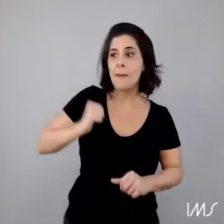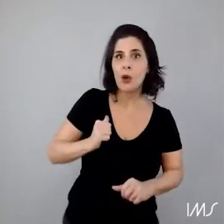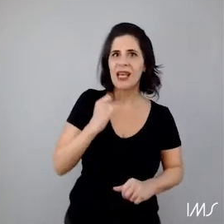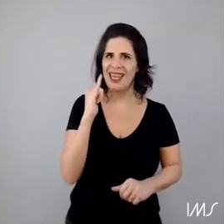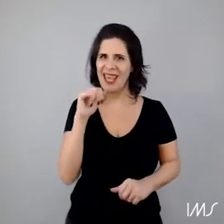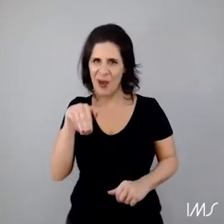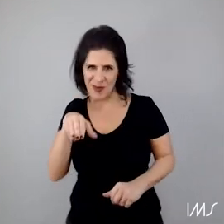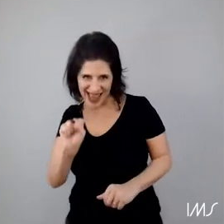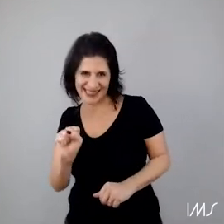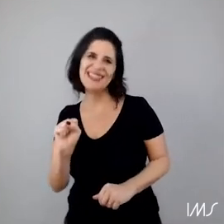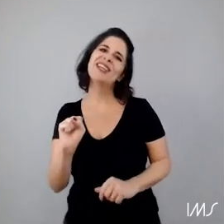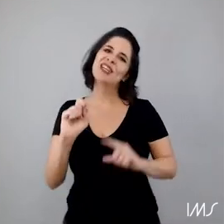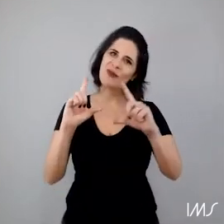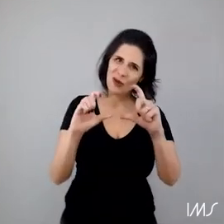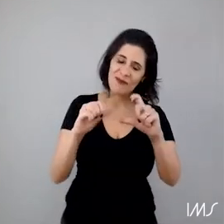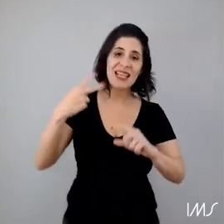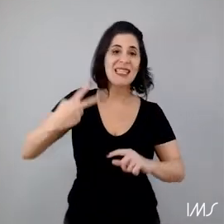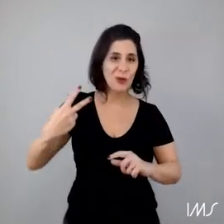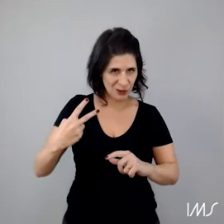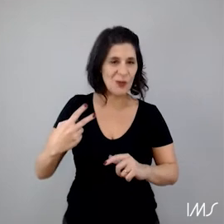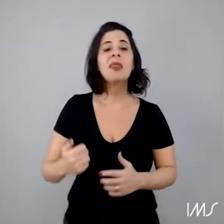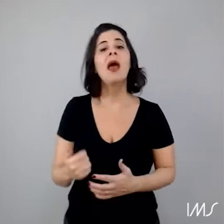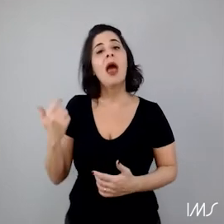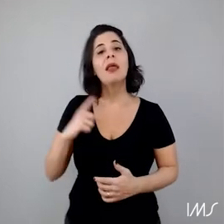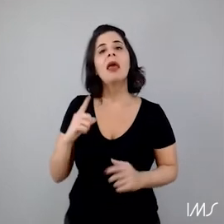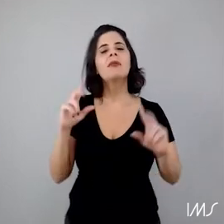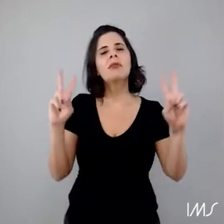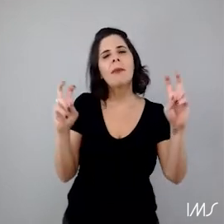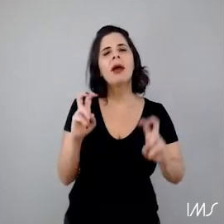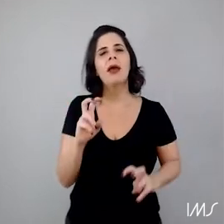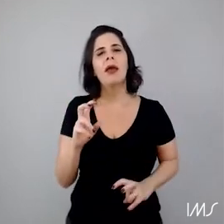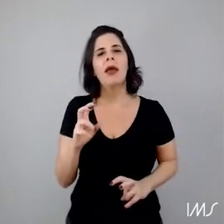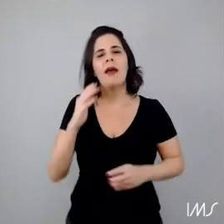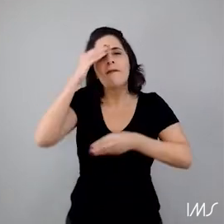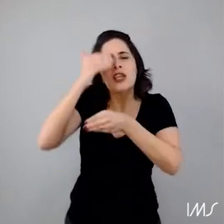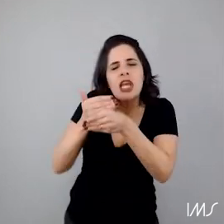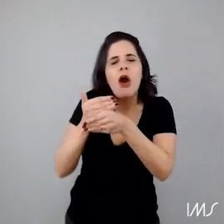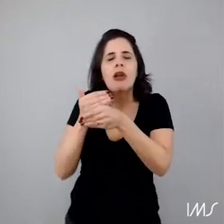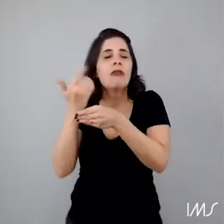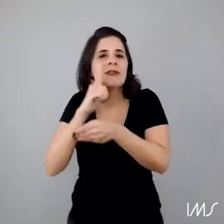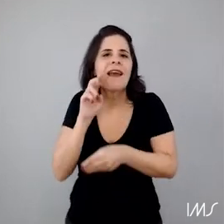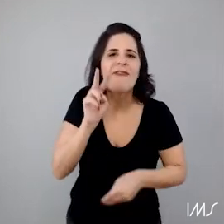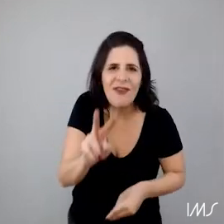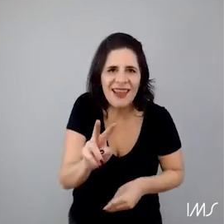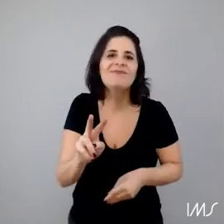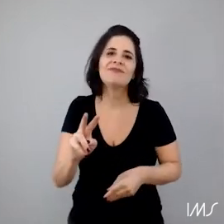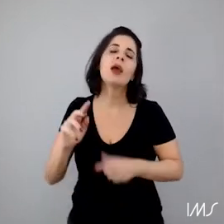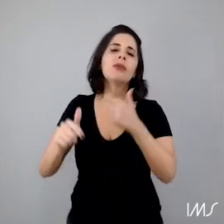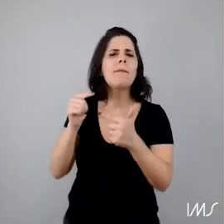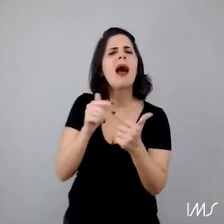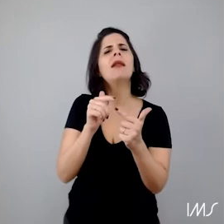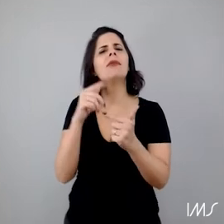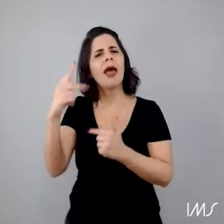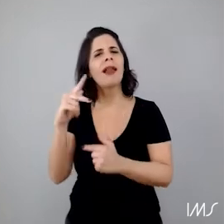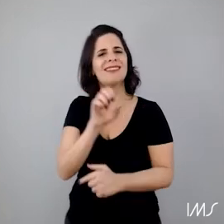IMS de Pesquisa em Fotografia, com o projeto Fechar os Olhos para Ver, O Banal e Insólito nas Imagens e no Pensamento